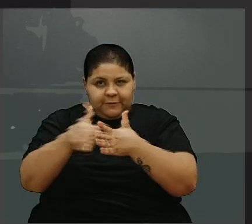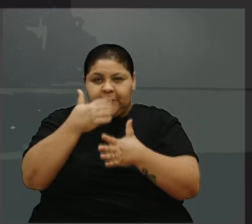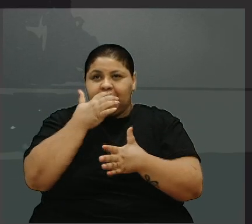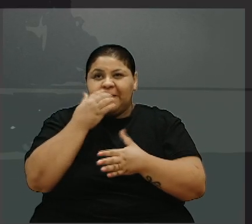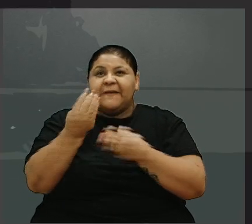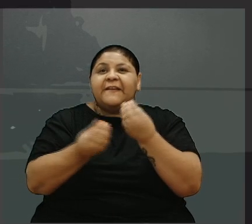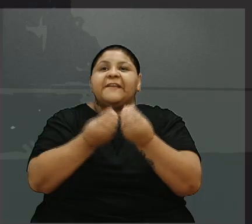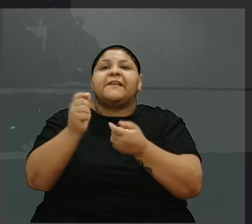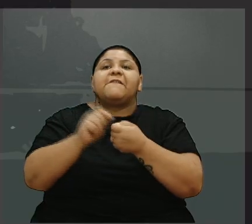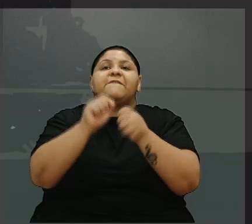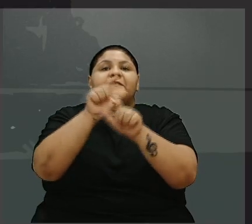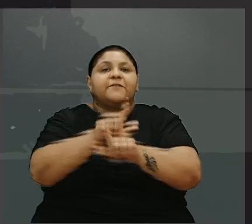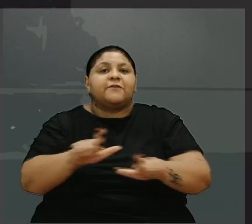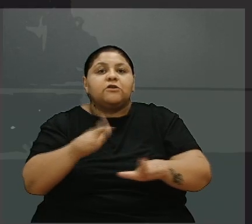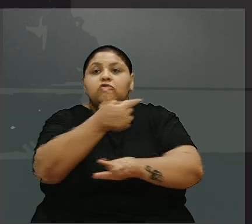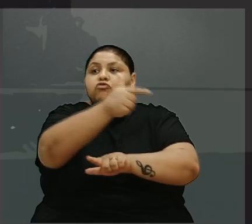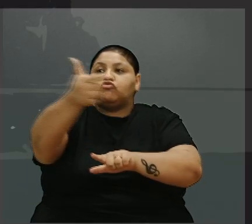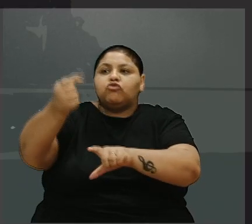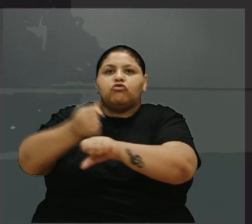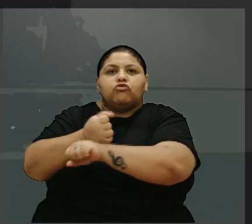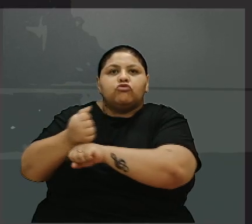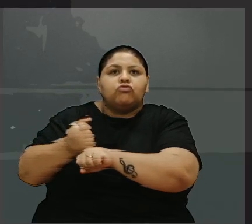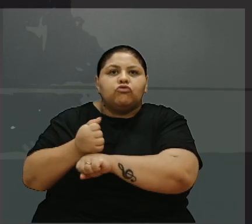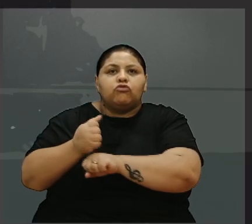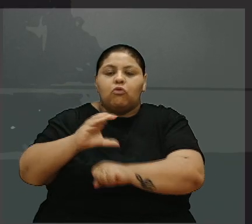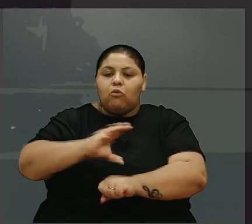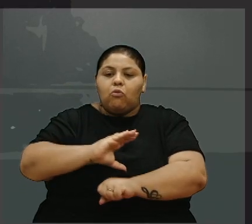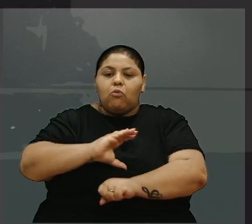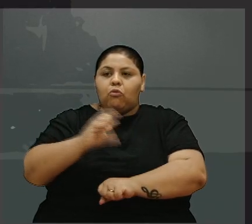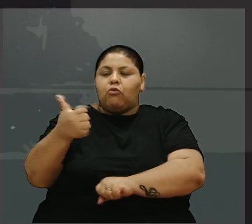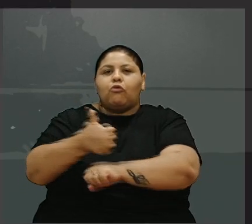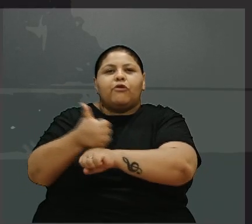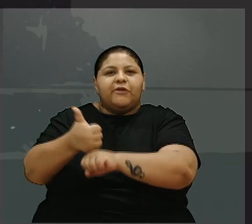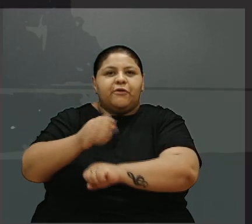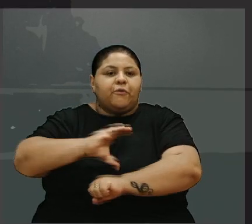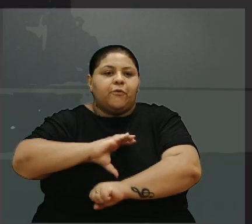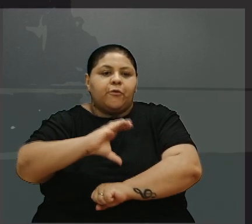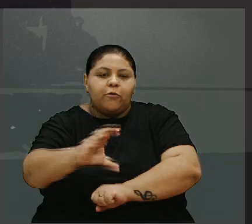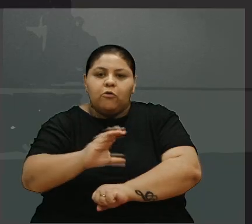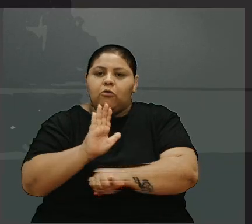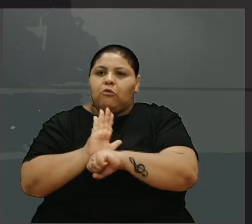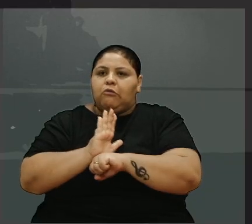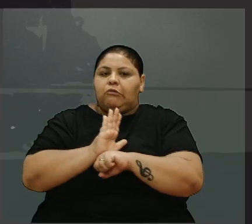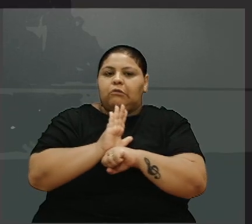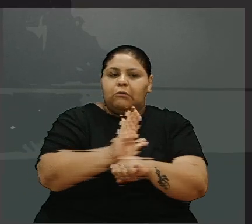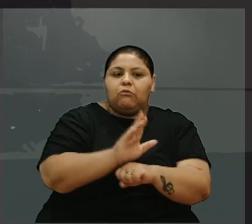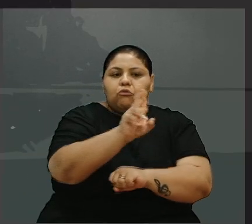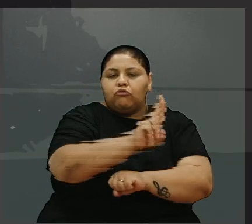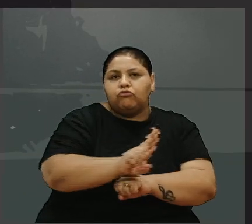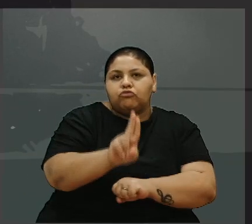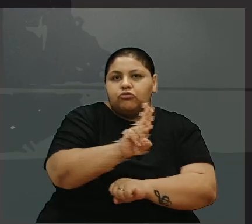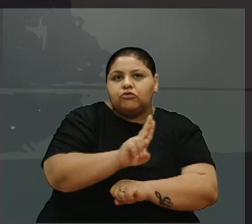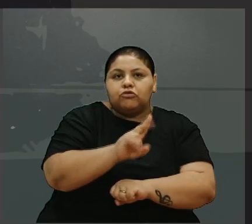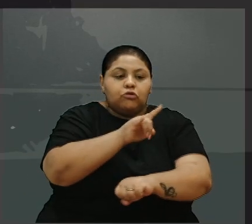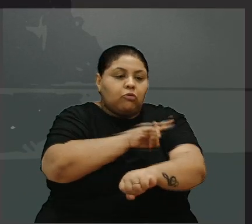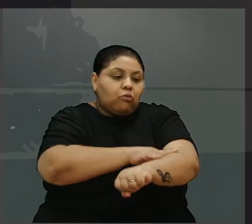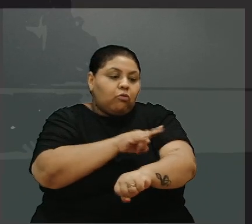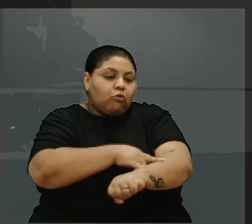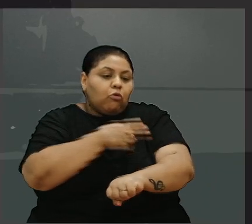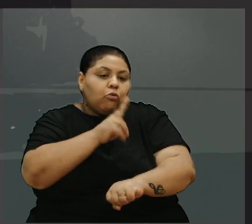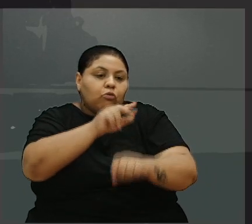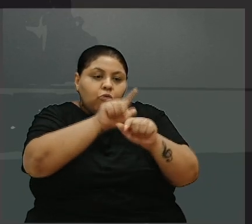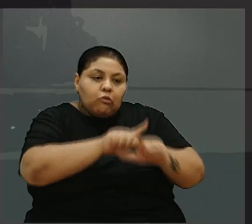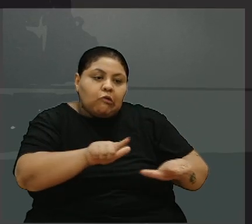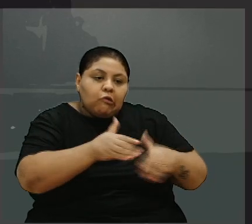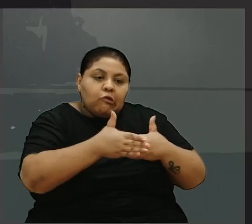Quem faz a limpeza? Os demais profissionais, um coordenador, um ajudante ali, um usuário, para que o banheiro permaneça limpo